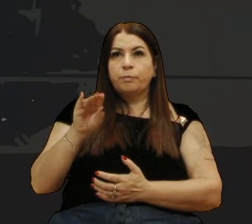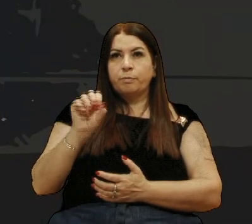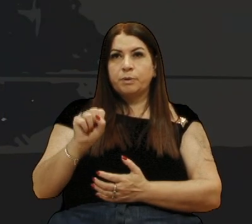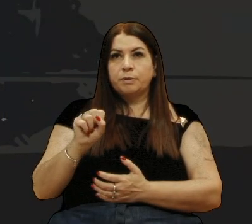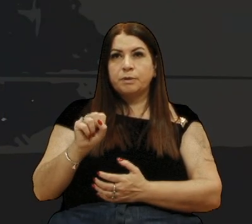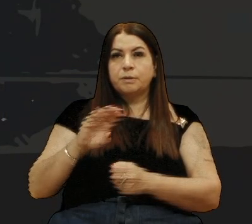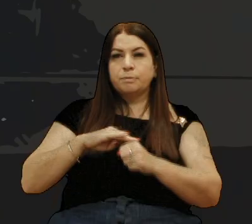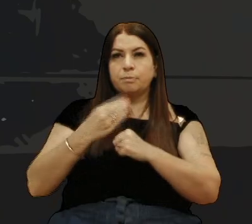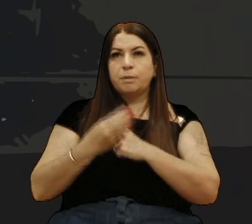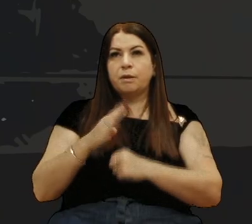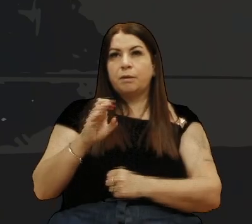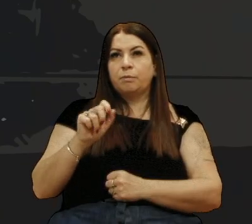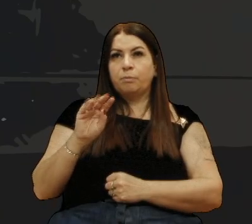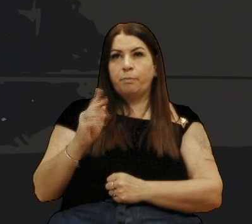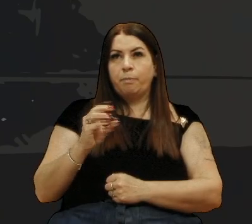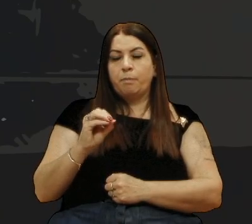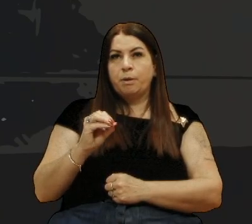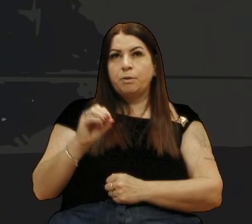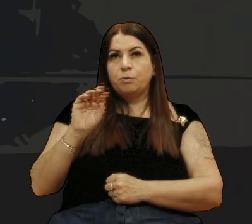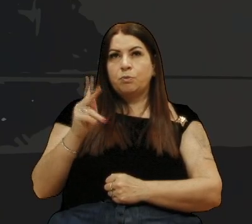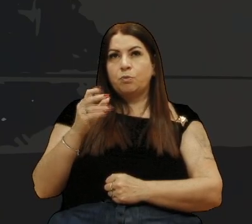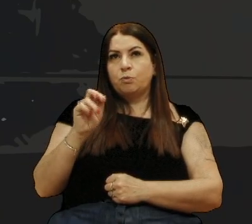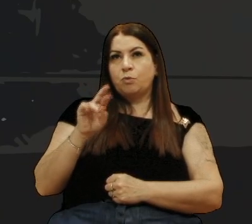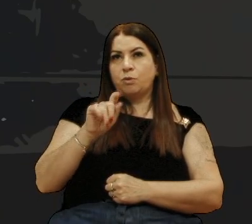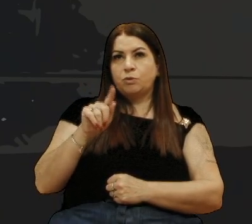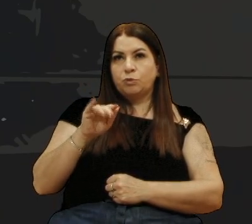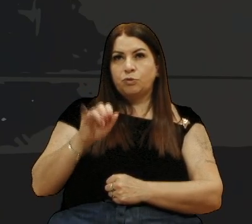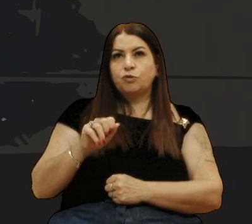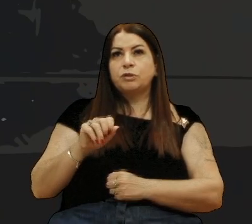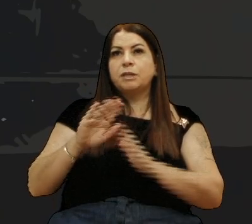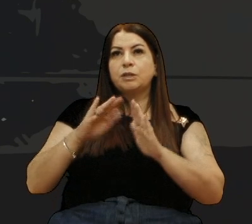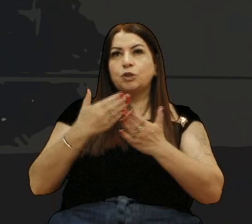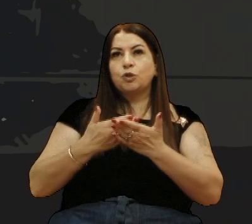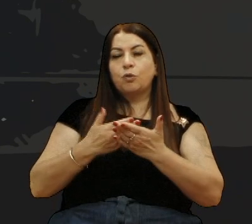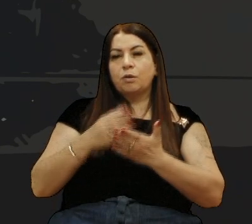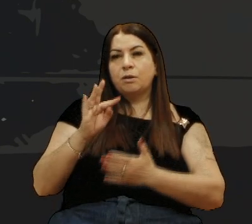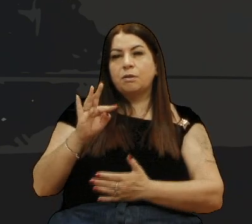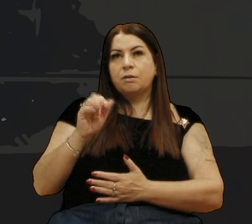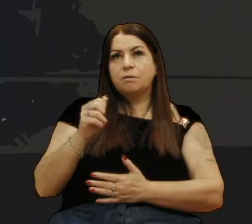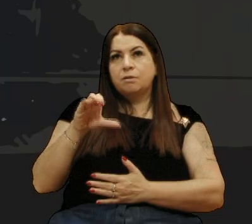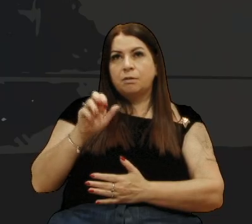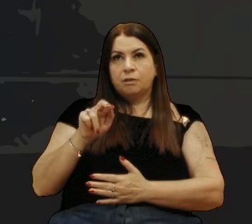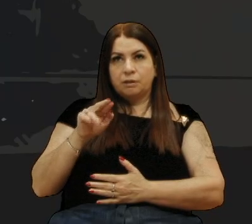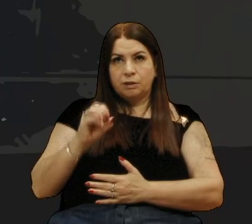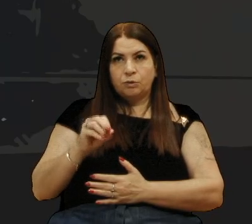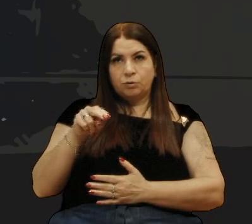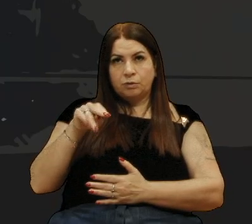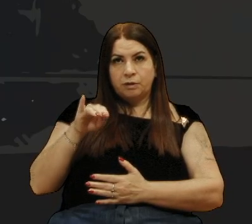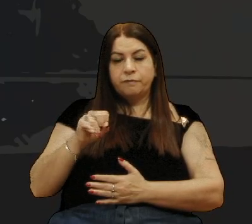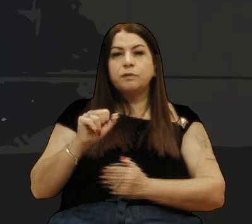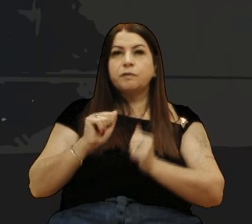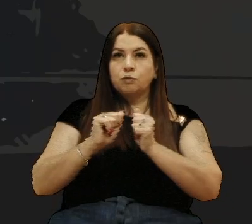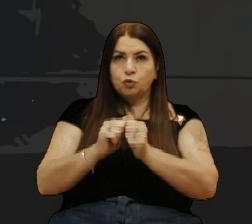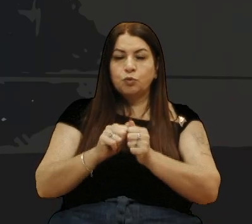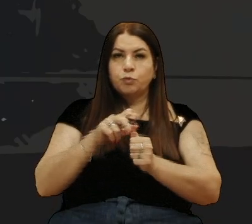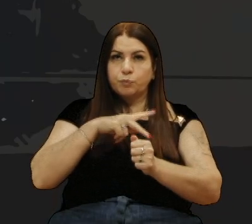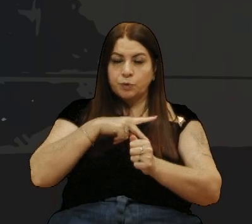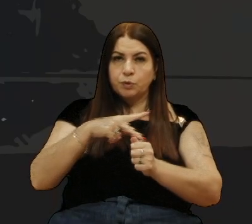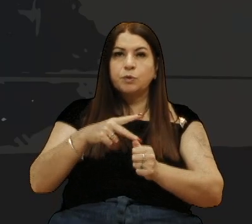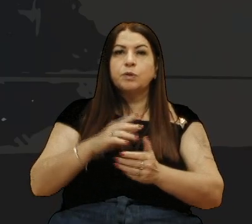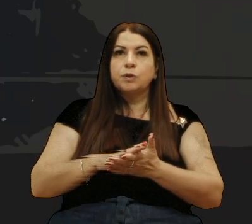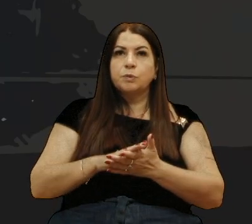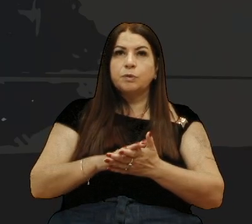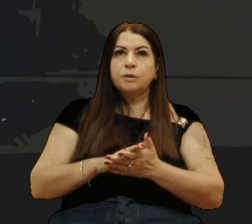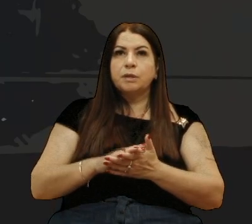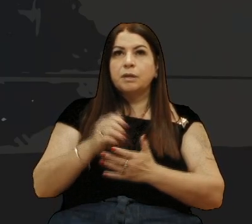do bairro Belo Horizonte e na Escola Municipal Tancredo Neves, né? Então, a gente esteve lá junto com o presidente